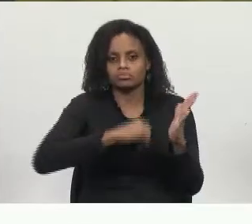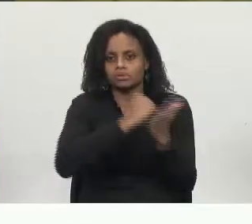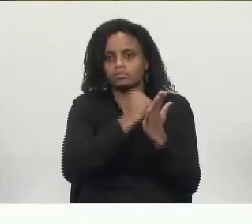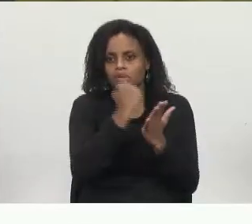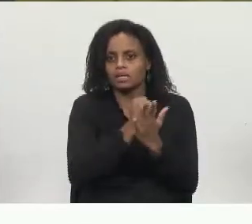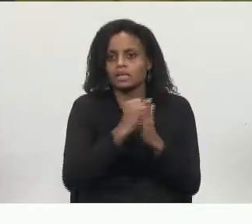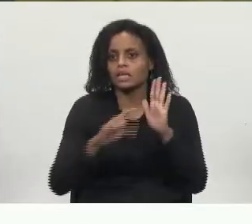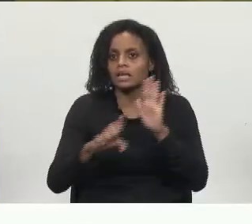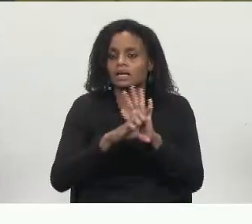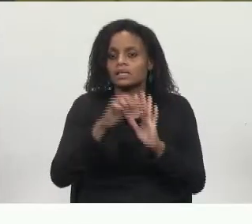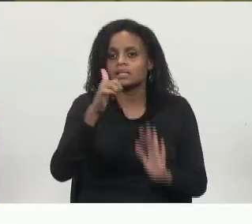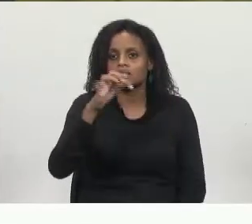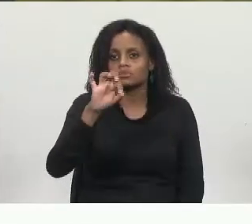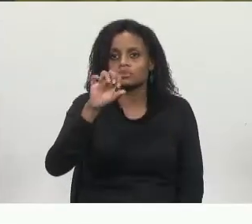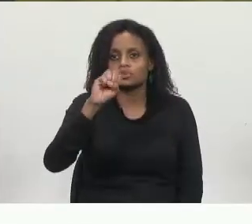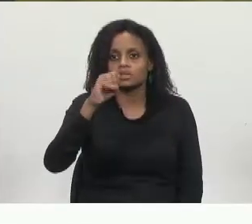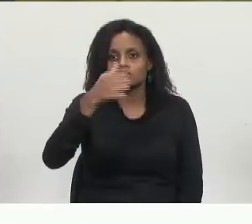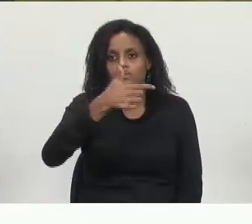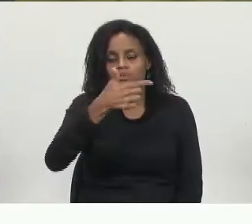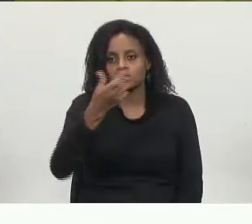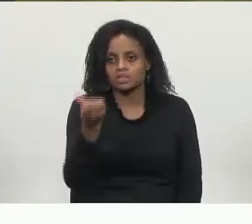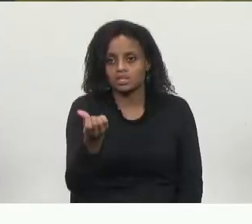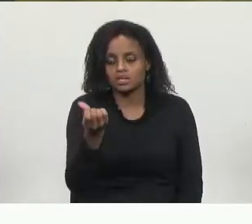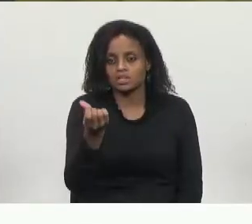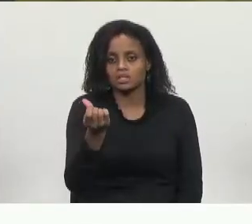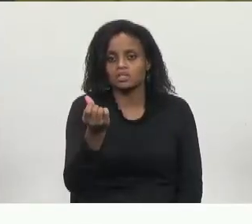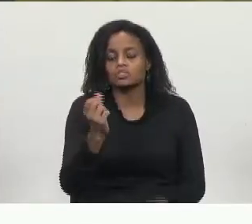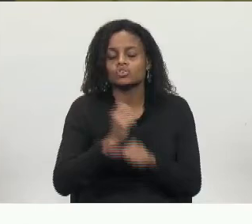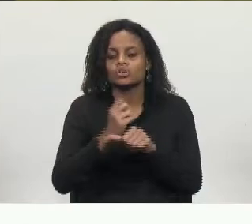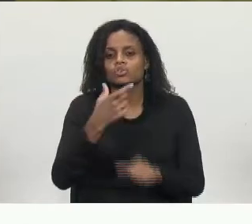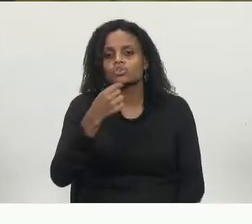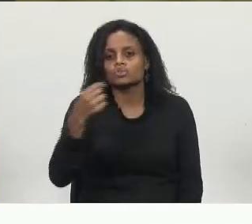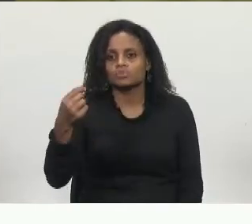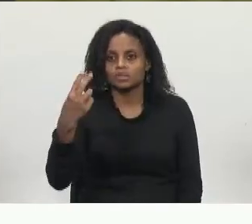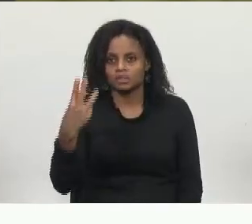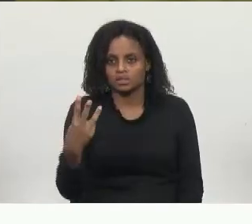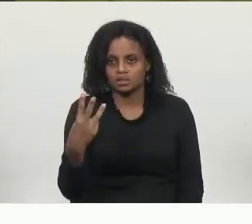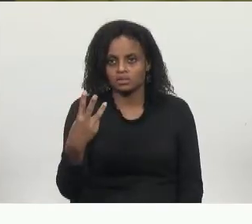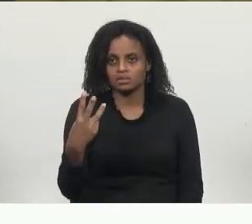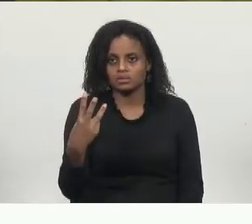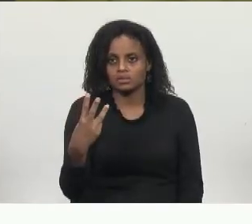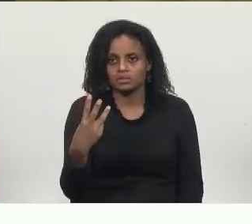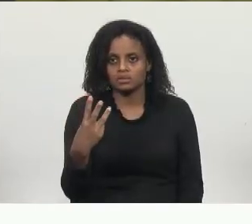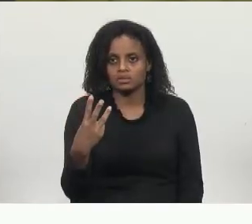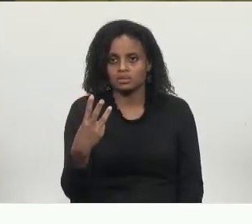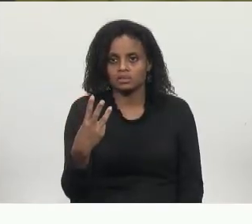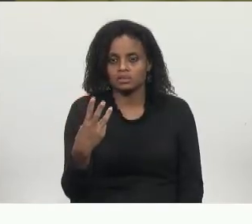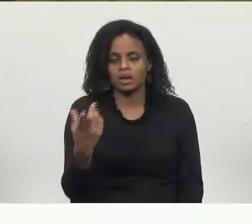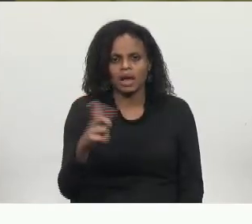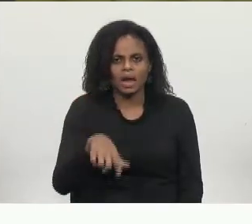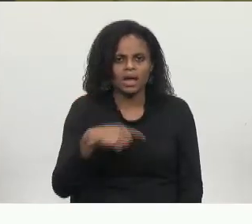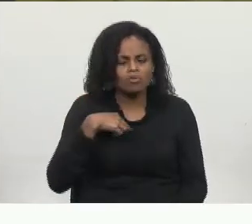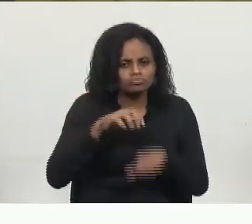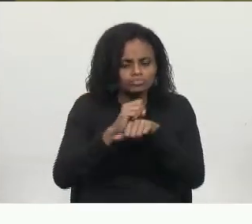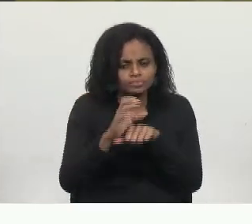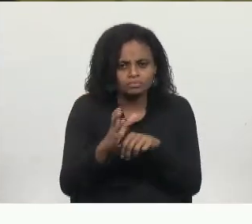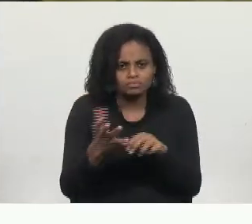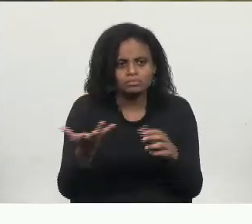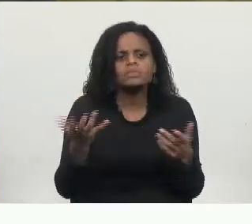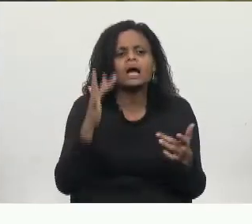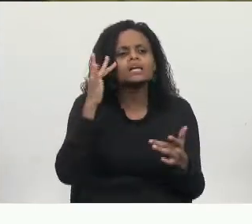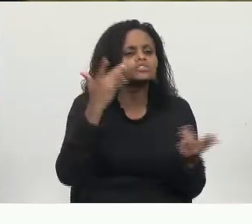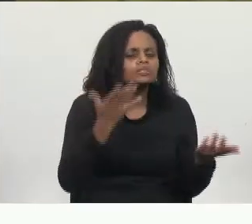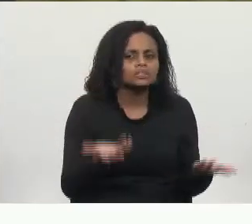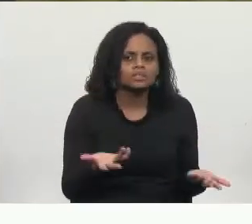Lei 10.826 de 2003, que é o Estatuto de Desarmamento, a portá-la. É isso que eu iria sugerir,